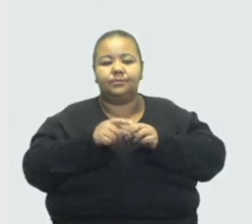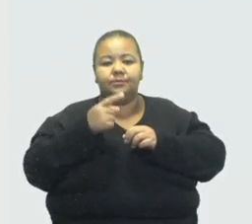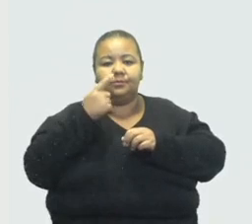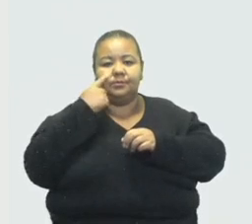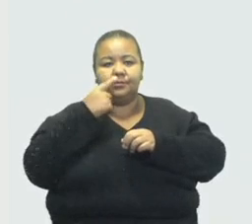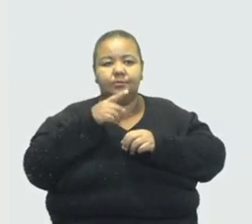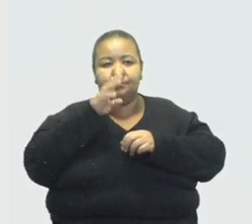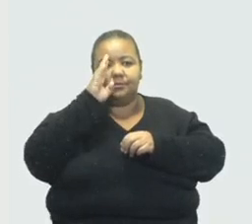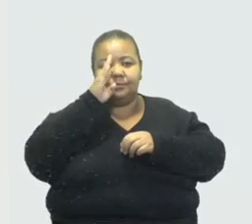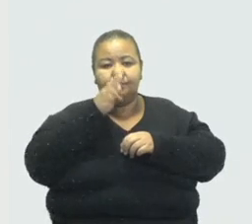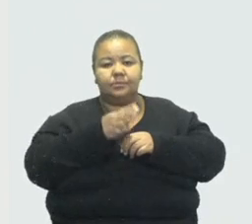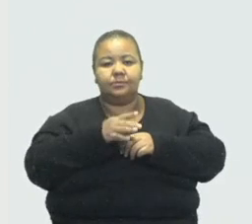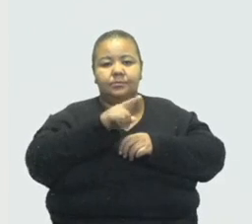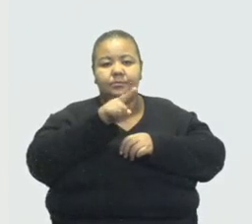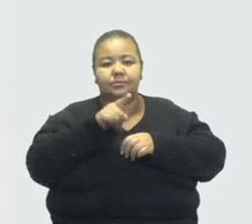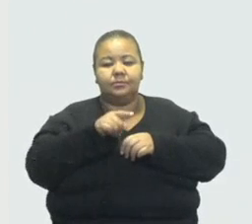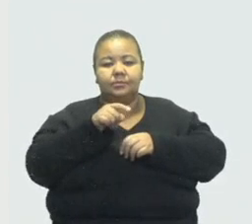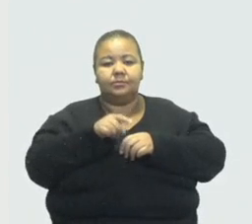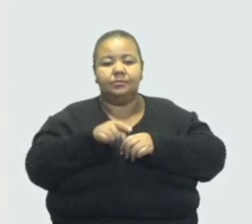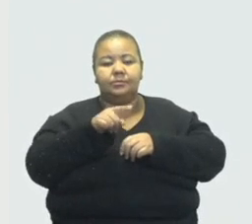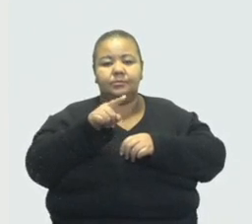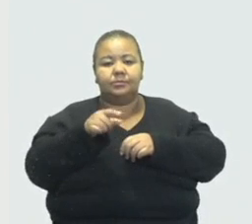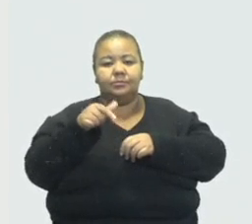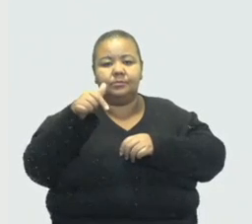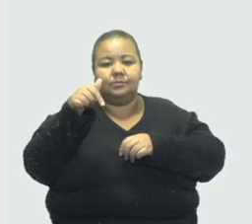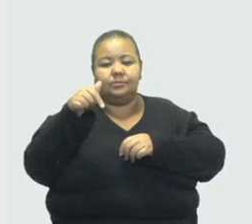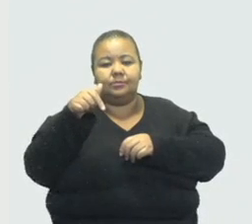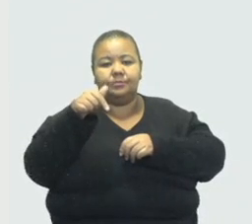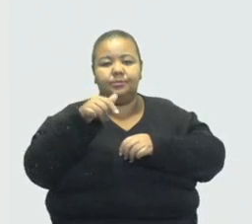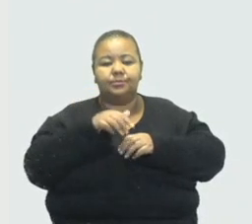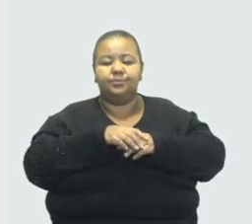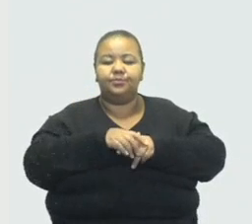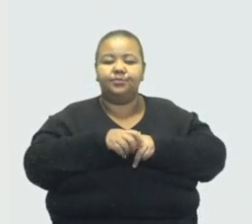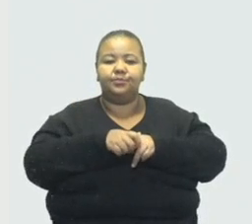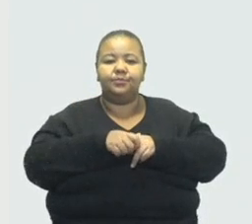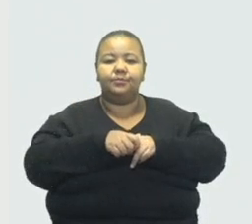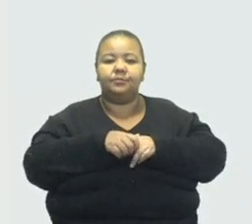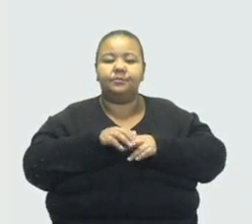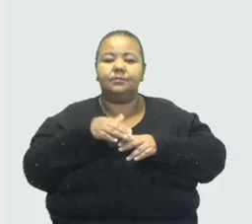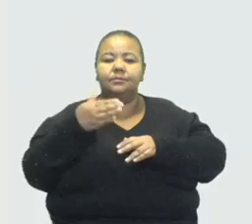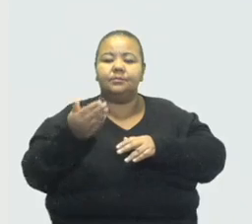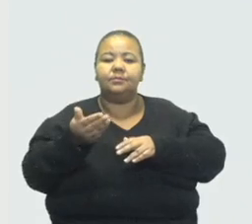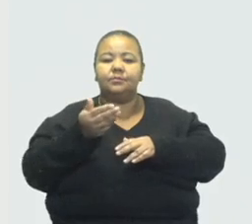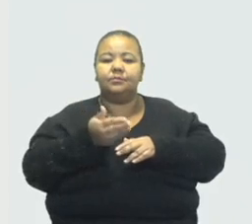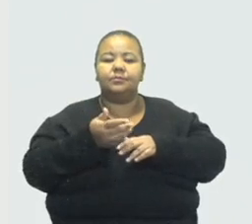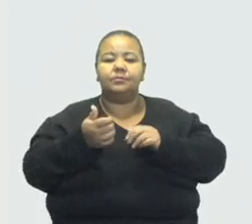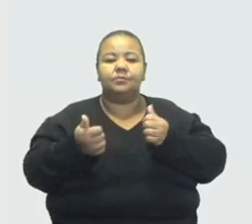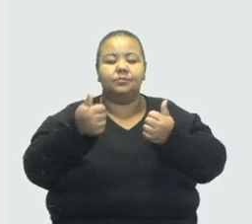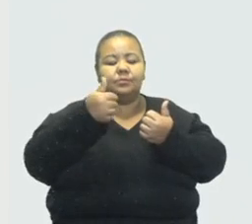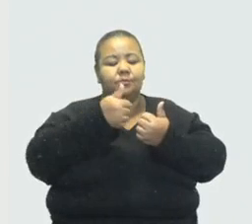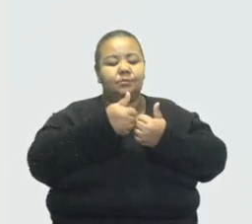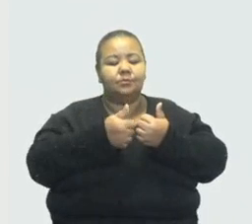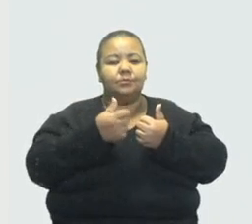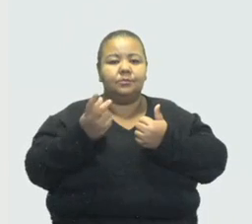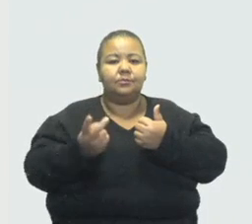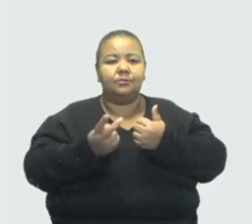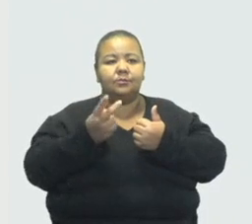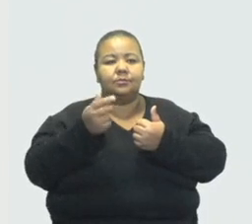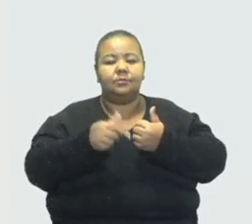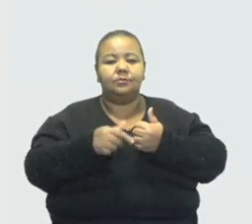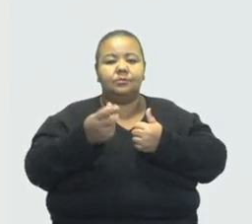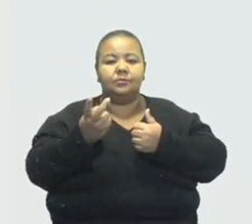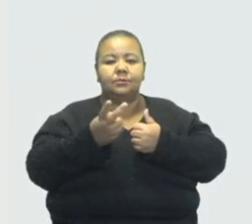que já deu direto o valor de Z. Z igual a 7. Então, substituindo esse valor na